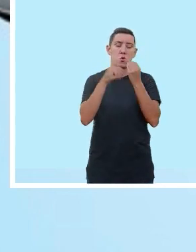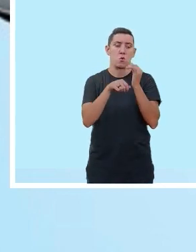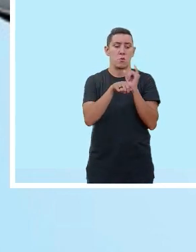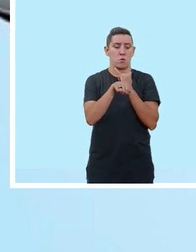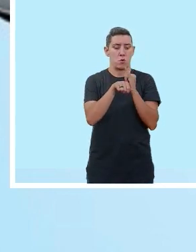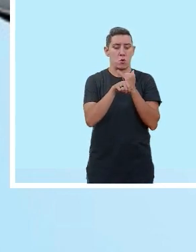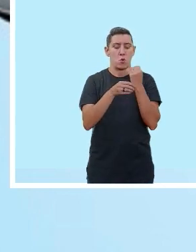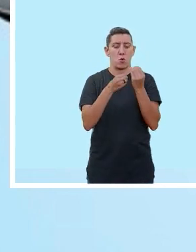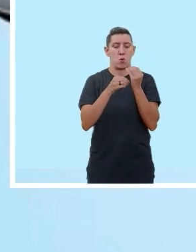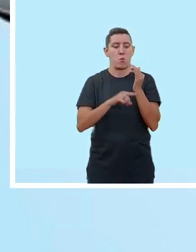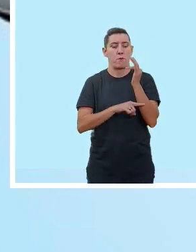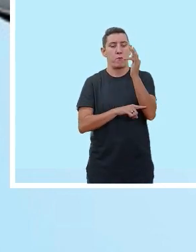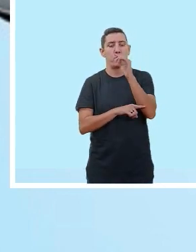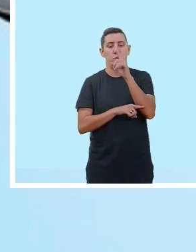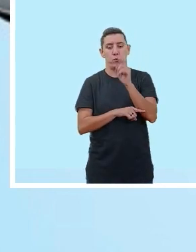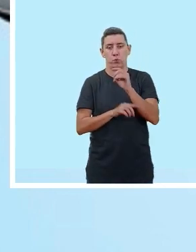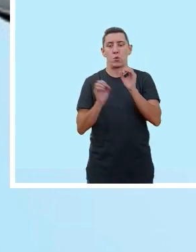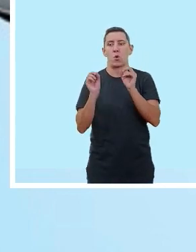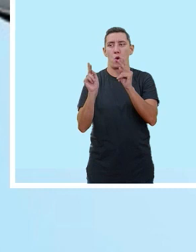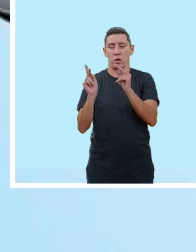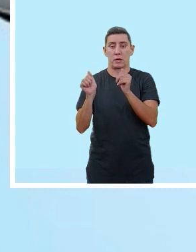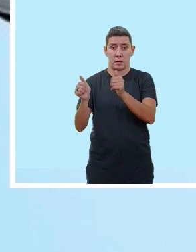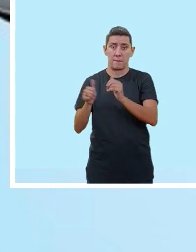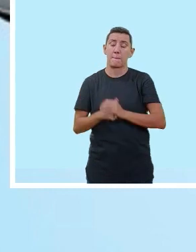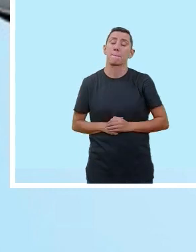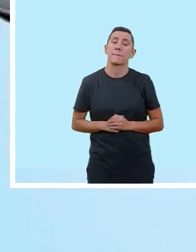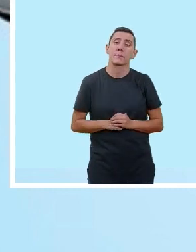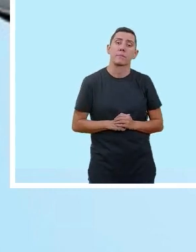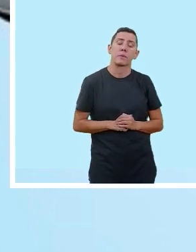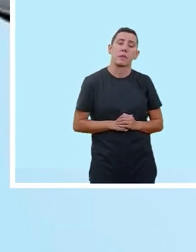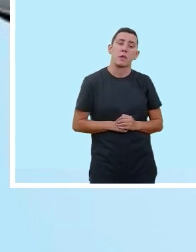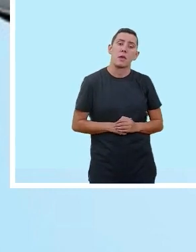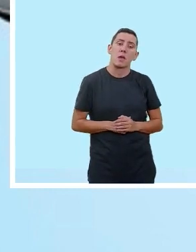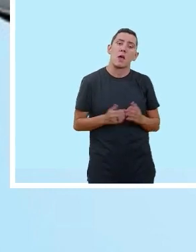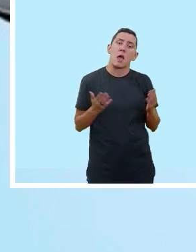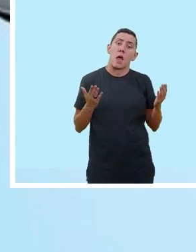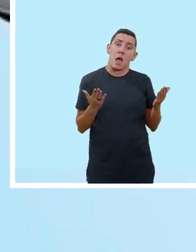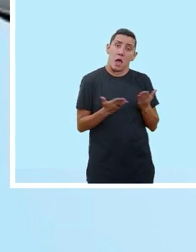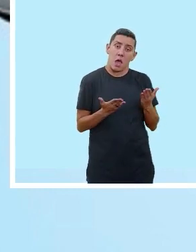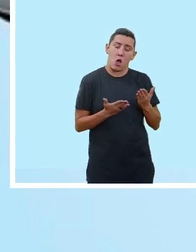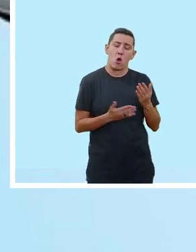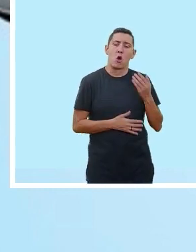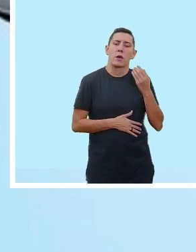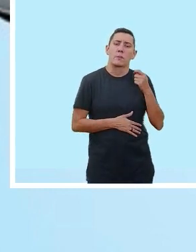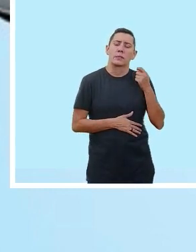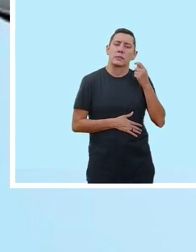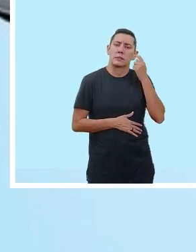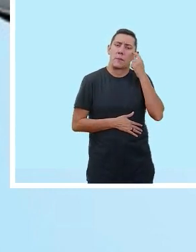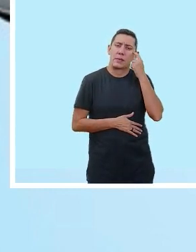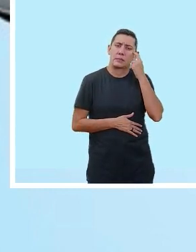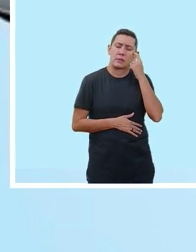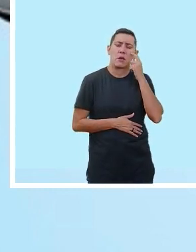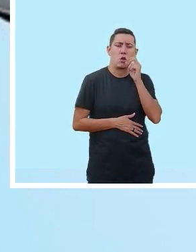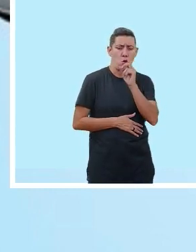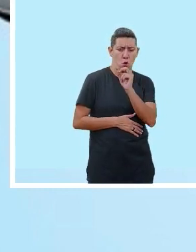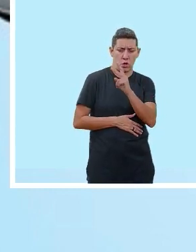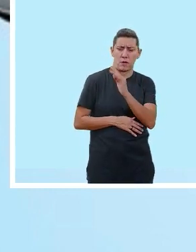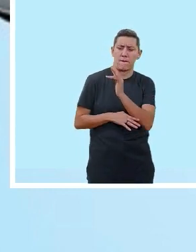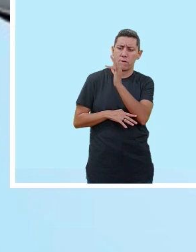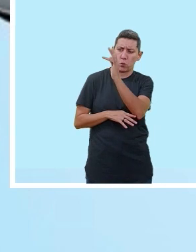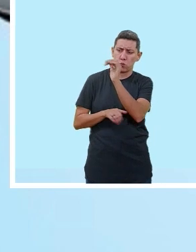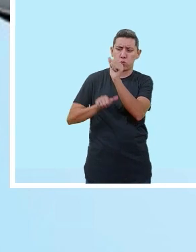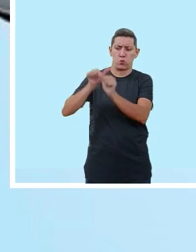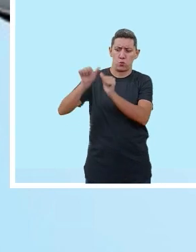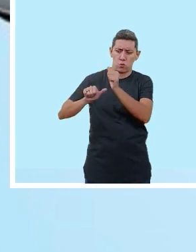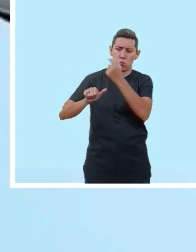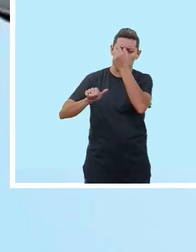as tendências, né? E agora a gente vai comentar um pouco sobre como realmente atingir, né? Como você conseguir